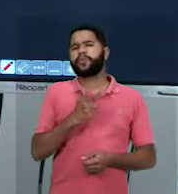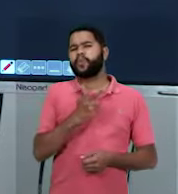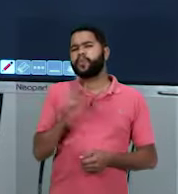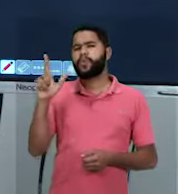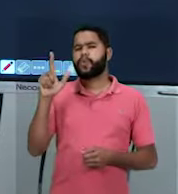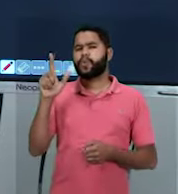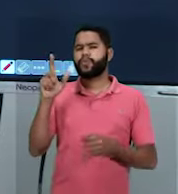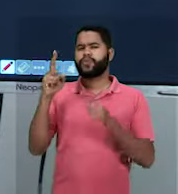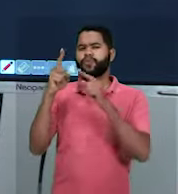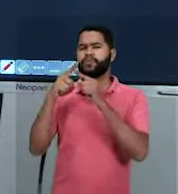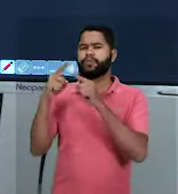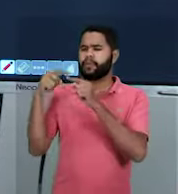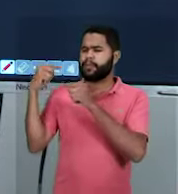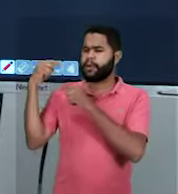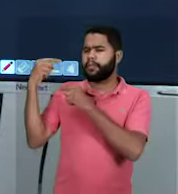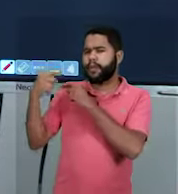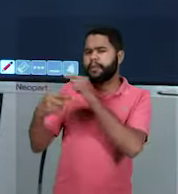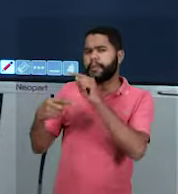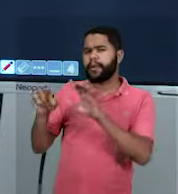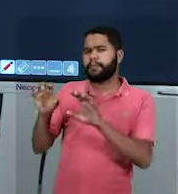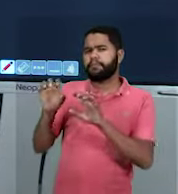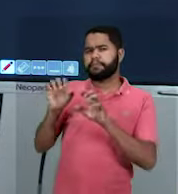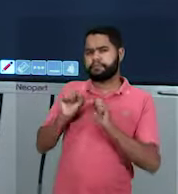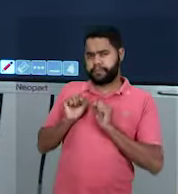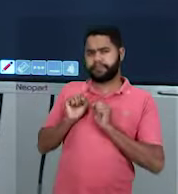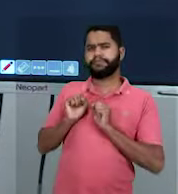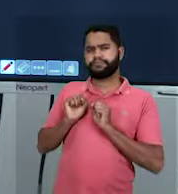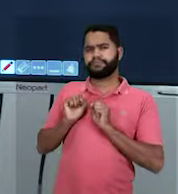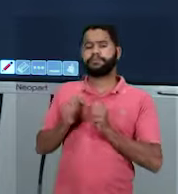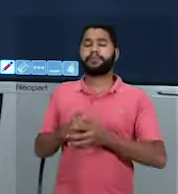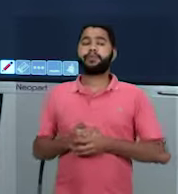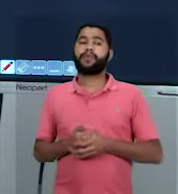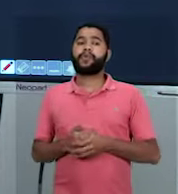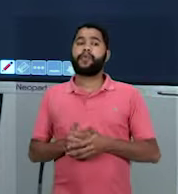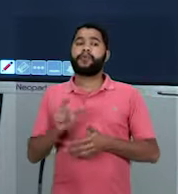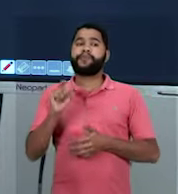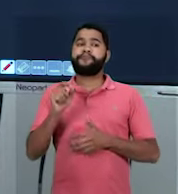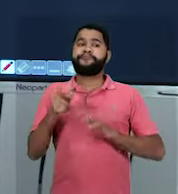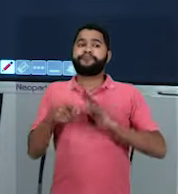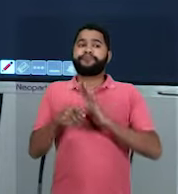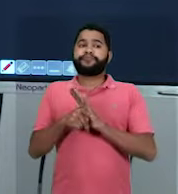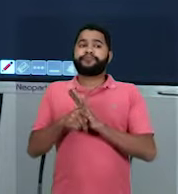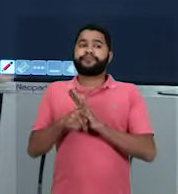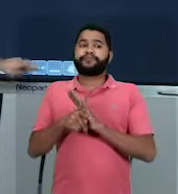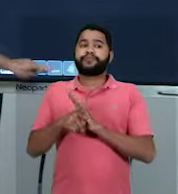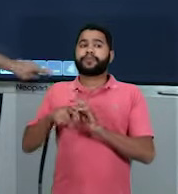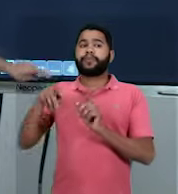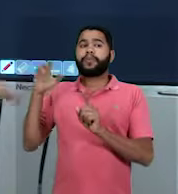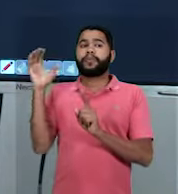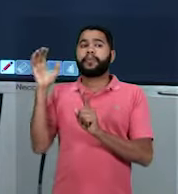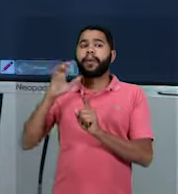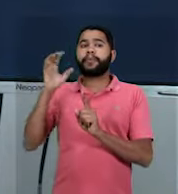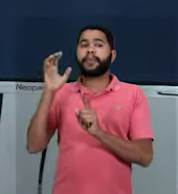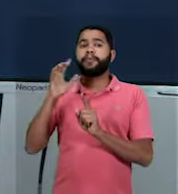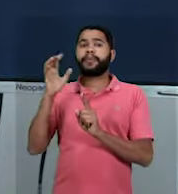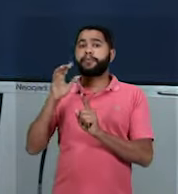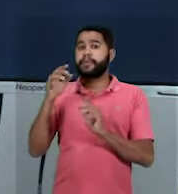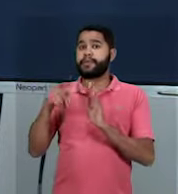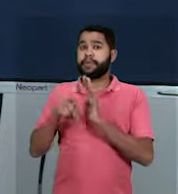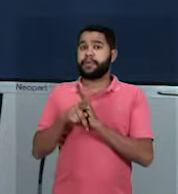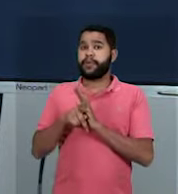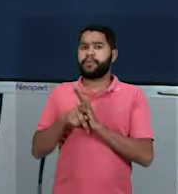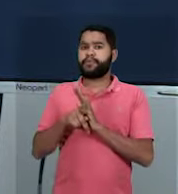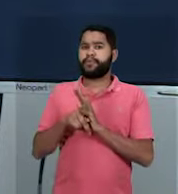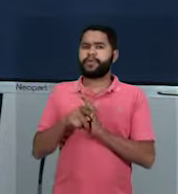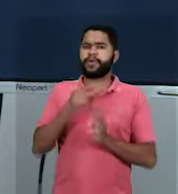tipo de herança aqui também, que nós vamos ter, que vai ser uma herança influenciada pelo sexo.